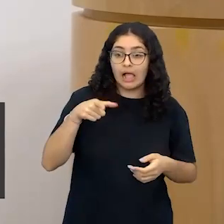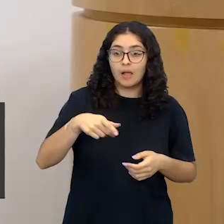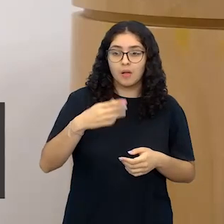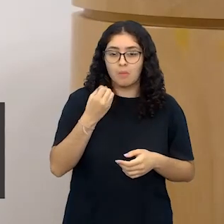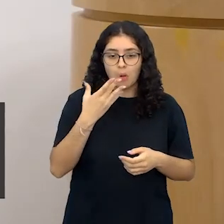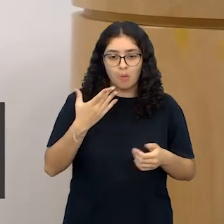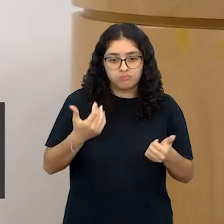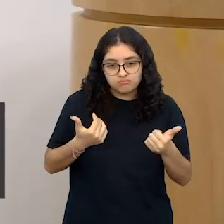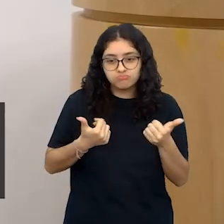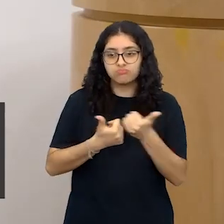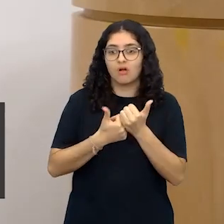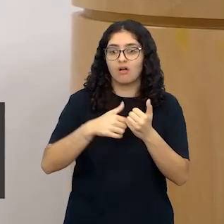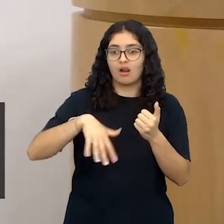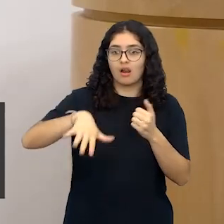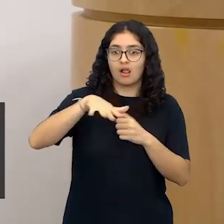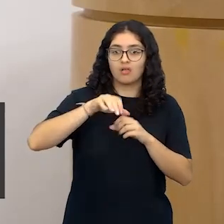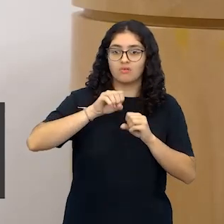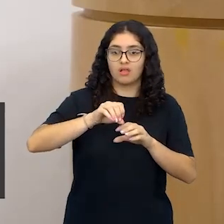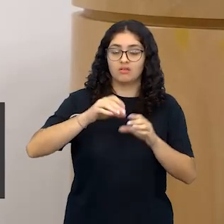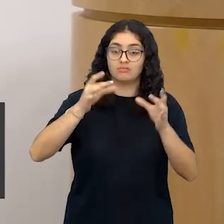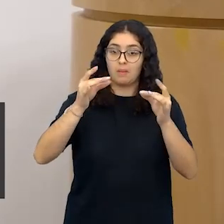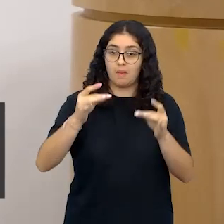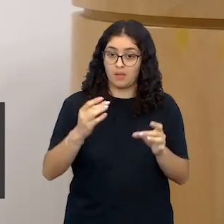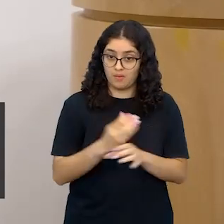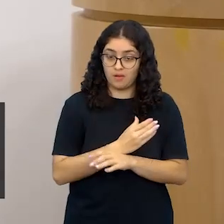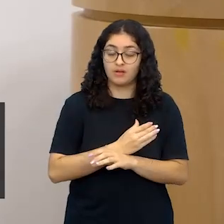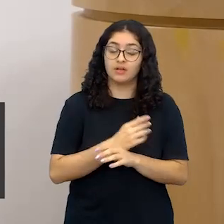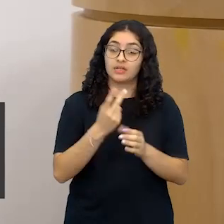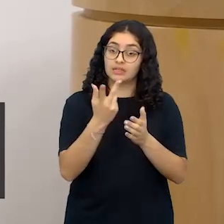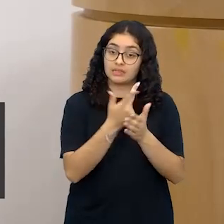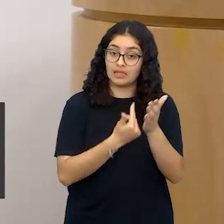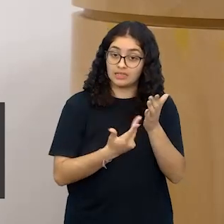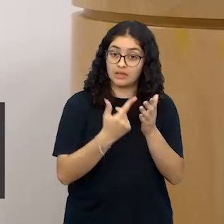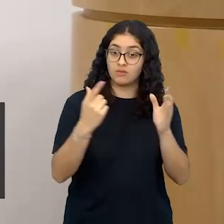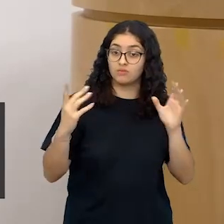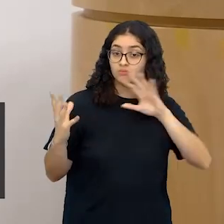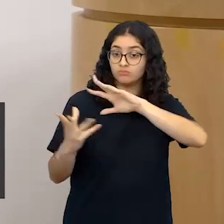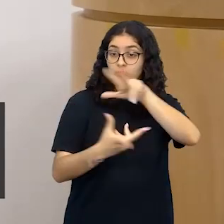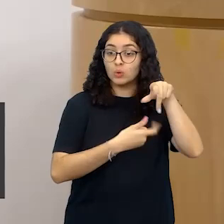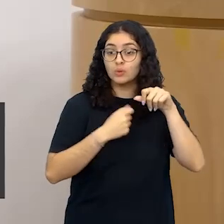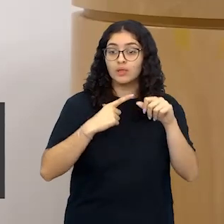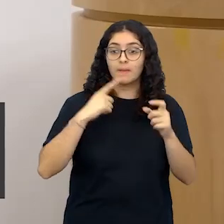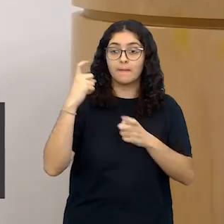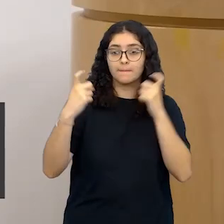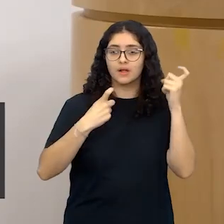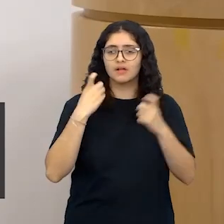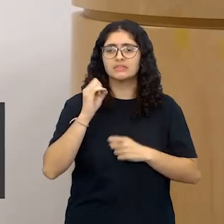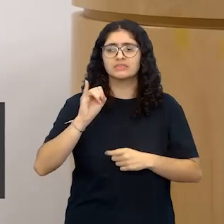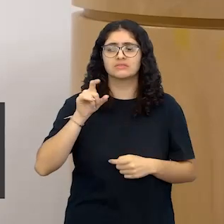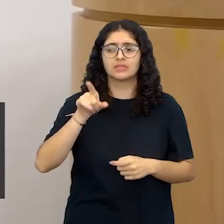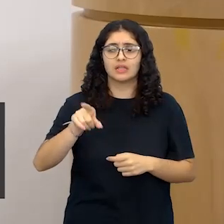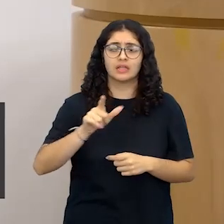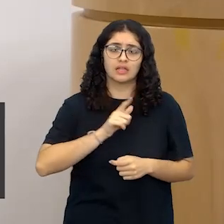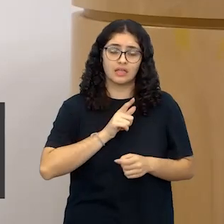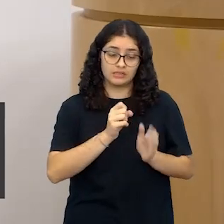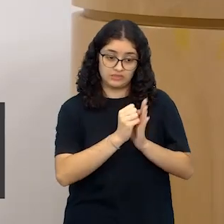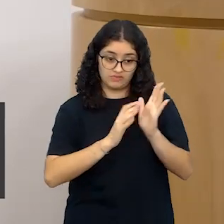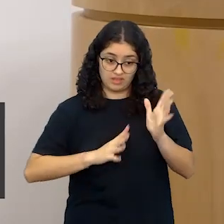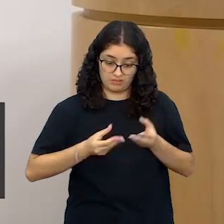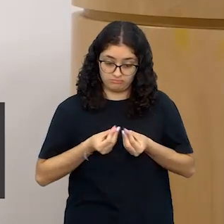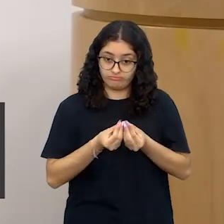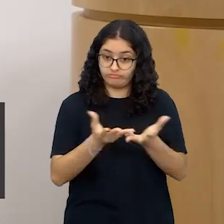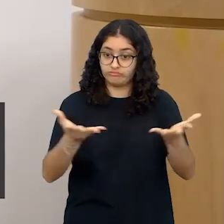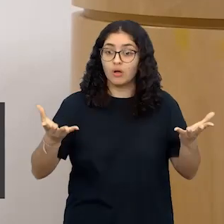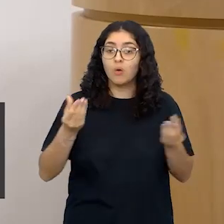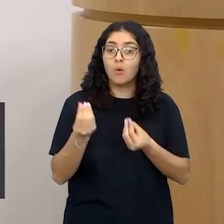educação integral. E o desenho universal, ele traz essa preocupação. Então, se você vai trazer uma atividade e é para todos, como